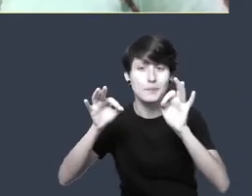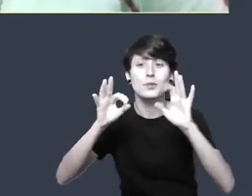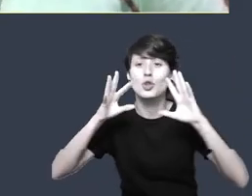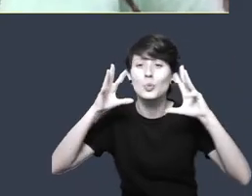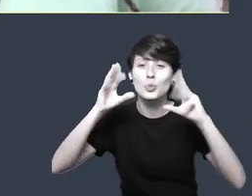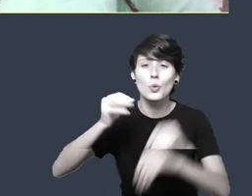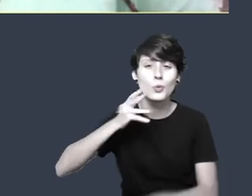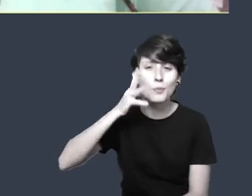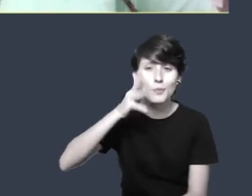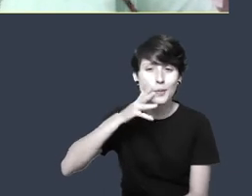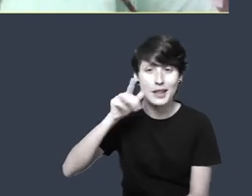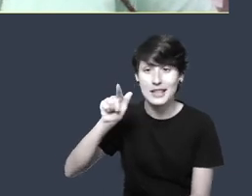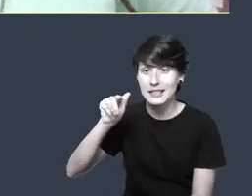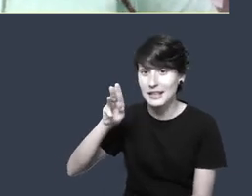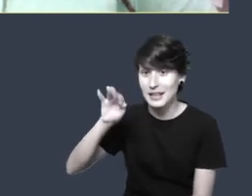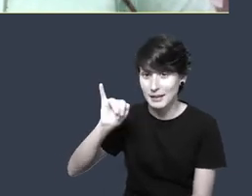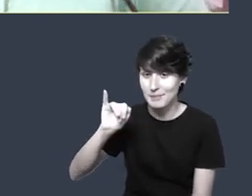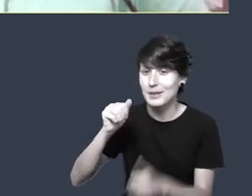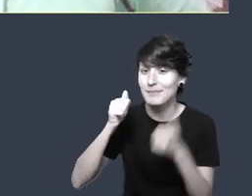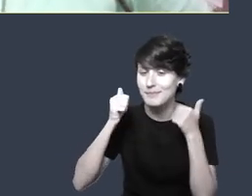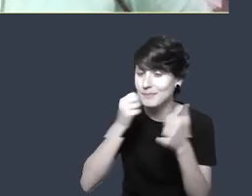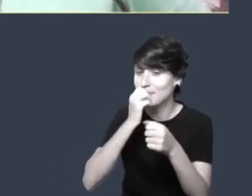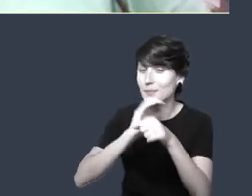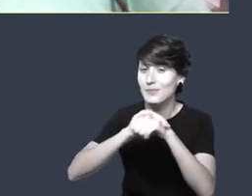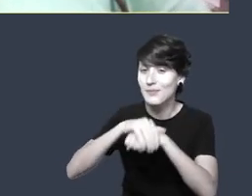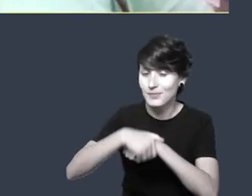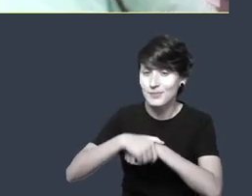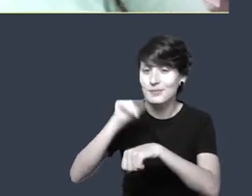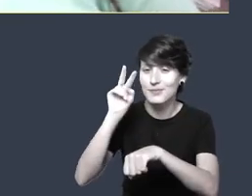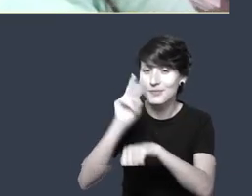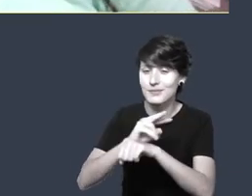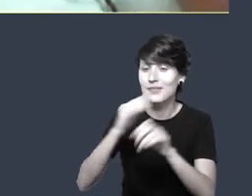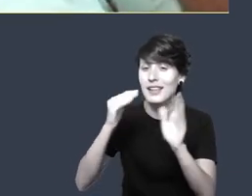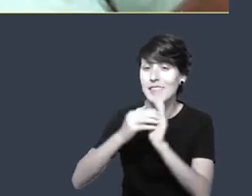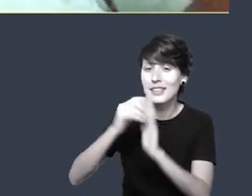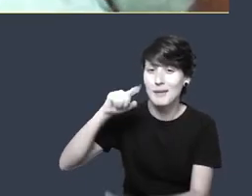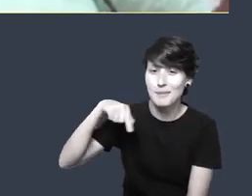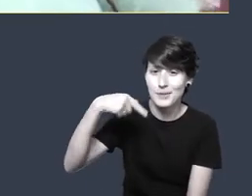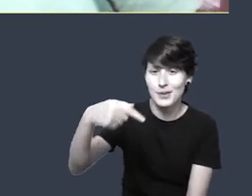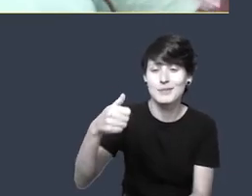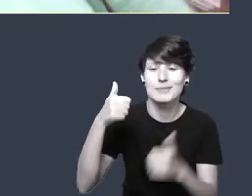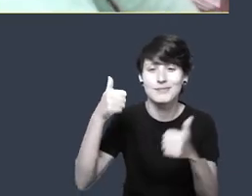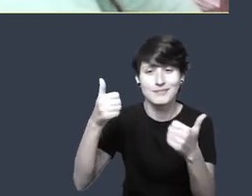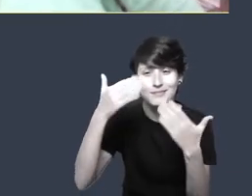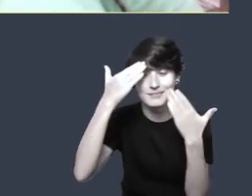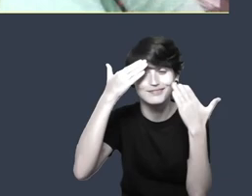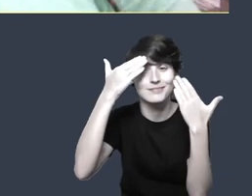Gabi fez. Tá bom? Boa noite, se cuidem e até a próxima. Valeu.